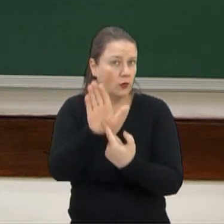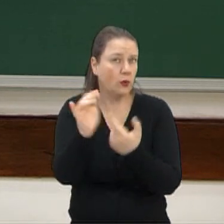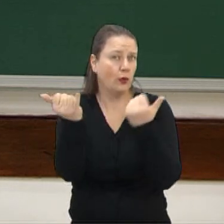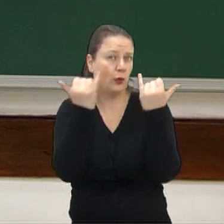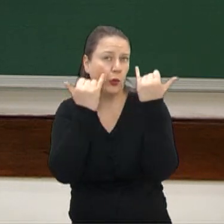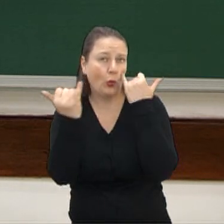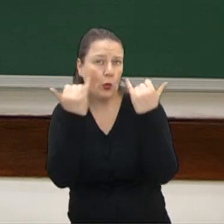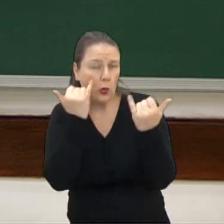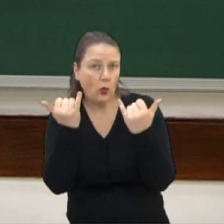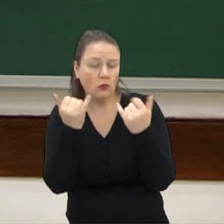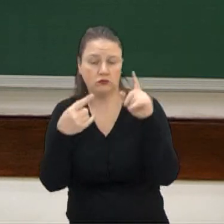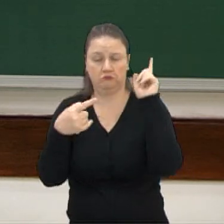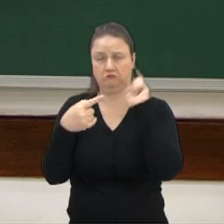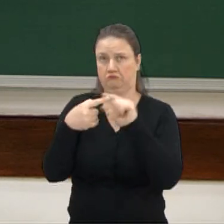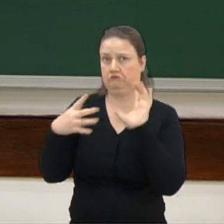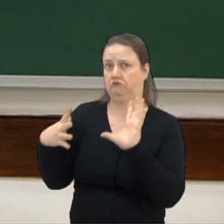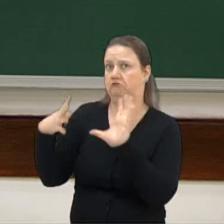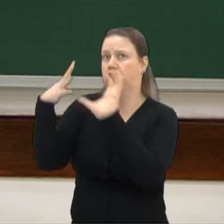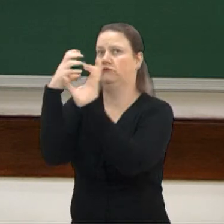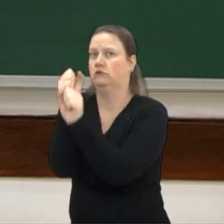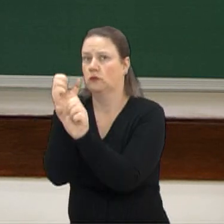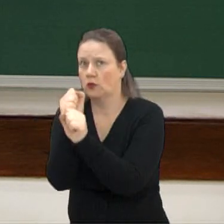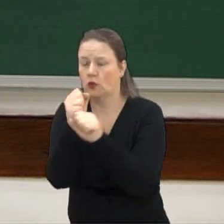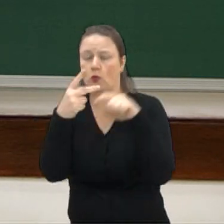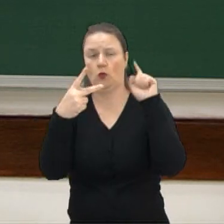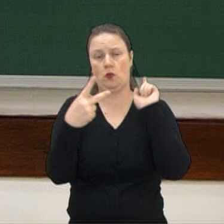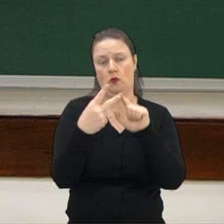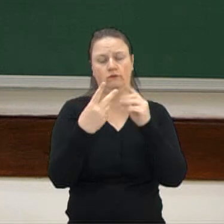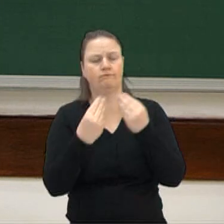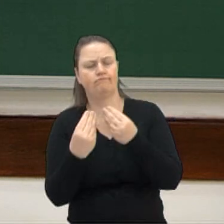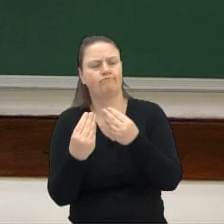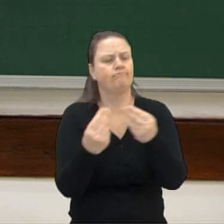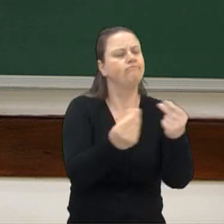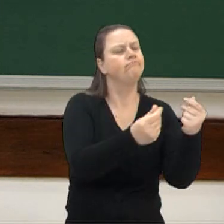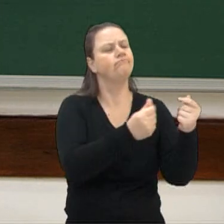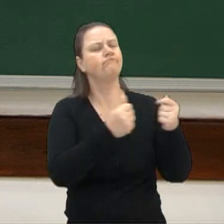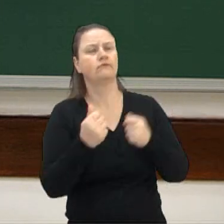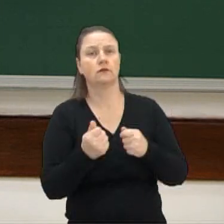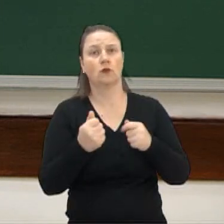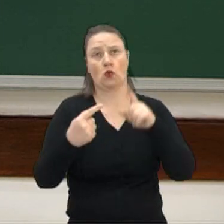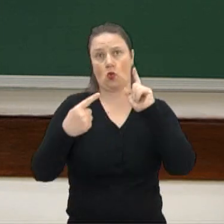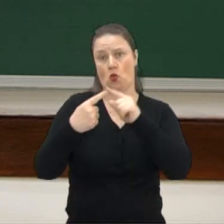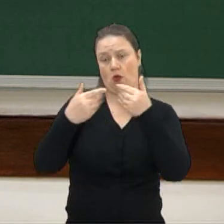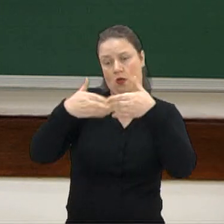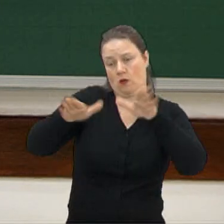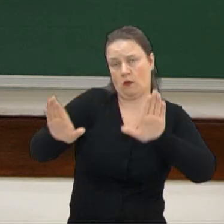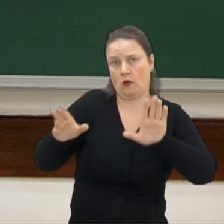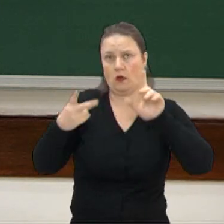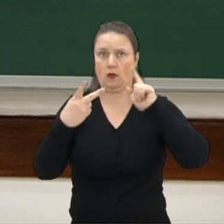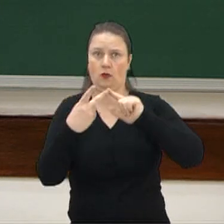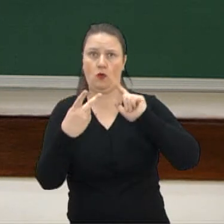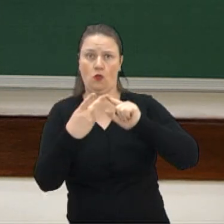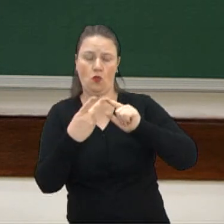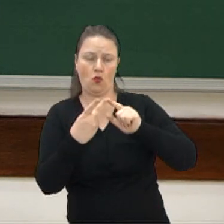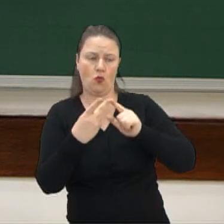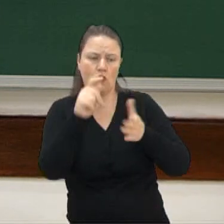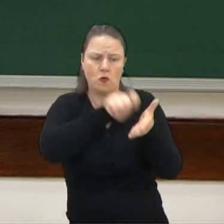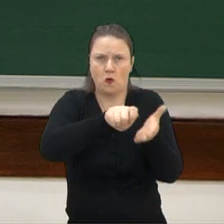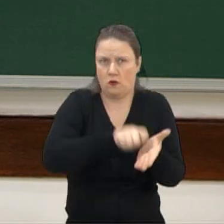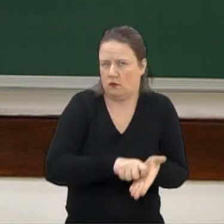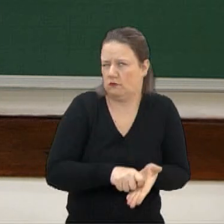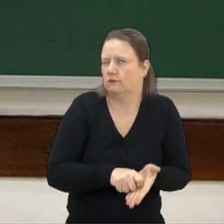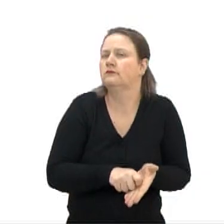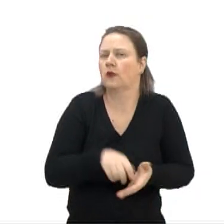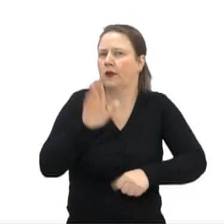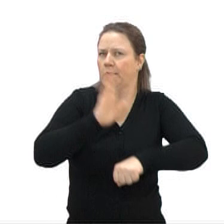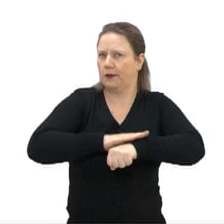abordavam a quantidade ou ali a qualidade? Será que era dissertativo ou objetivo? Um tempo para você responder e